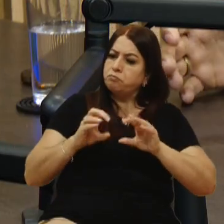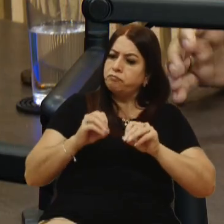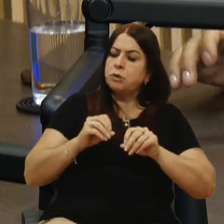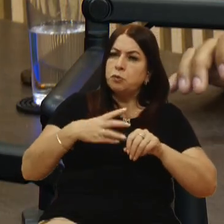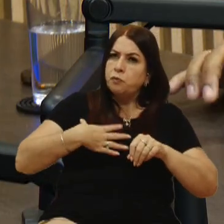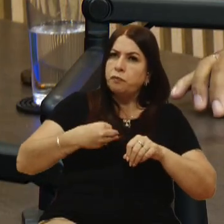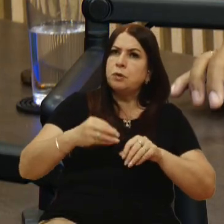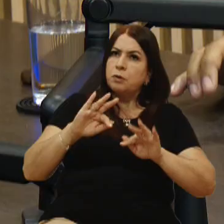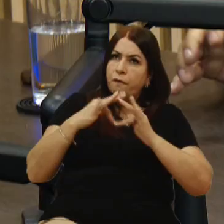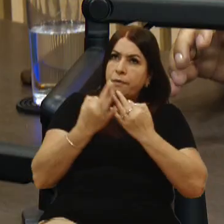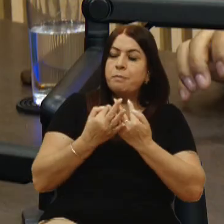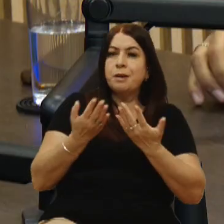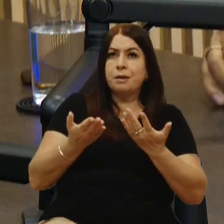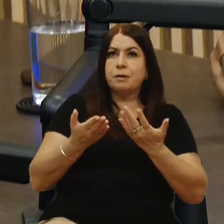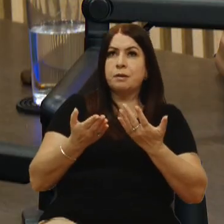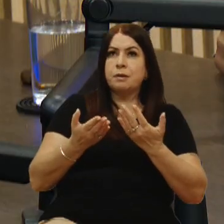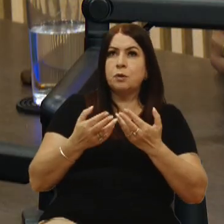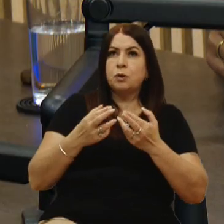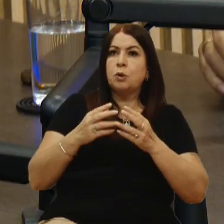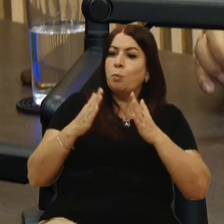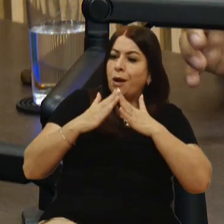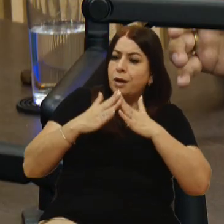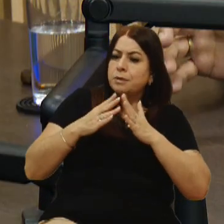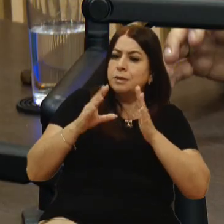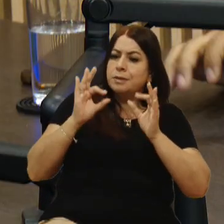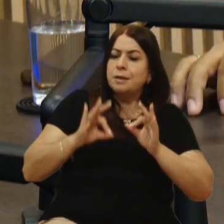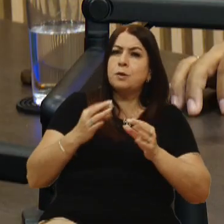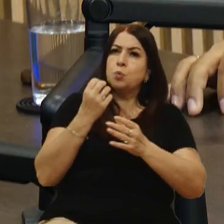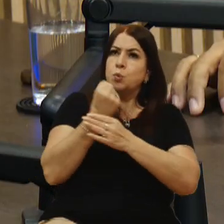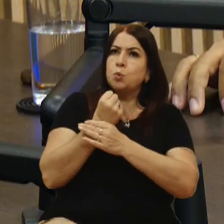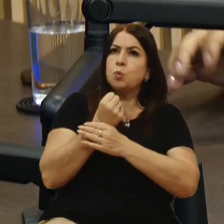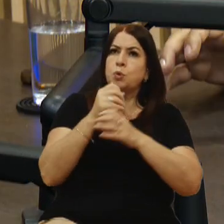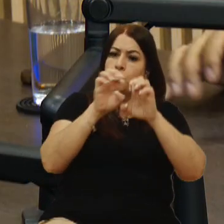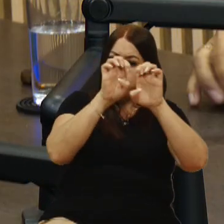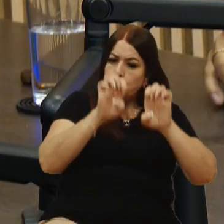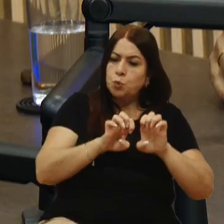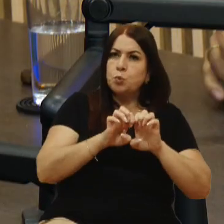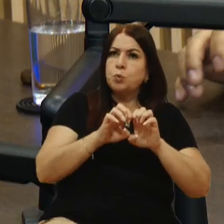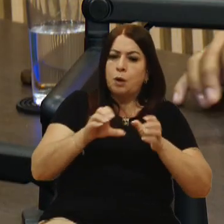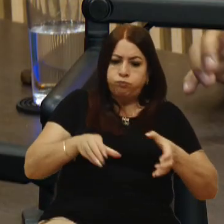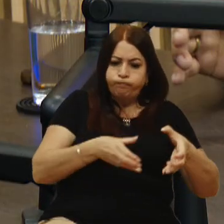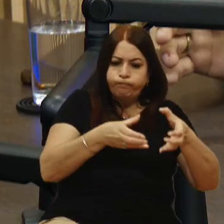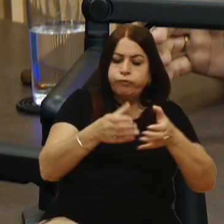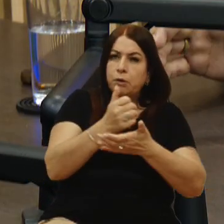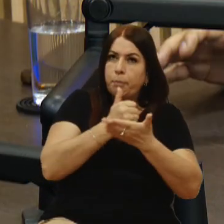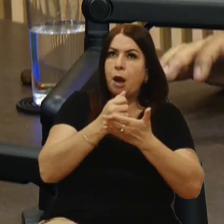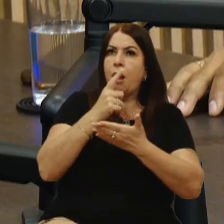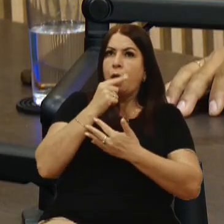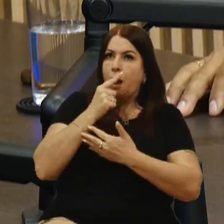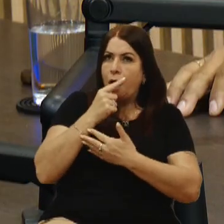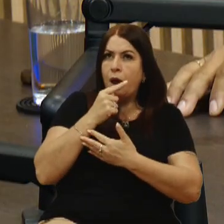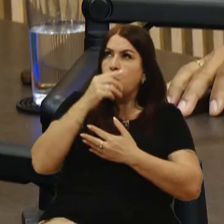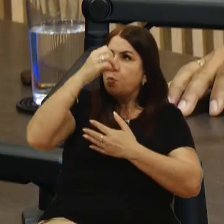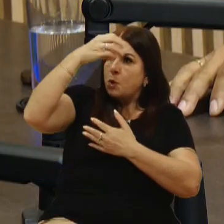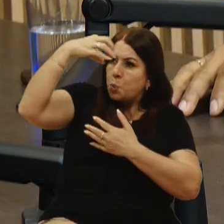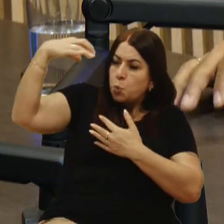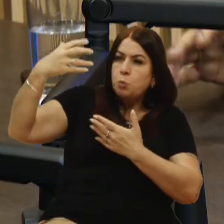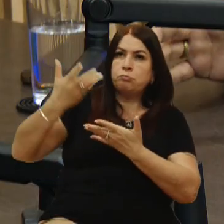poder ter tua família num lar com segurança, com infraestrutura, né, saneamento básico, água,